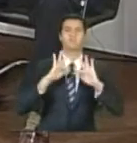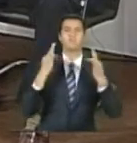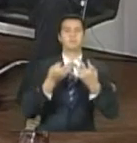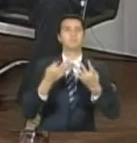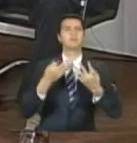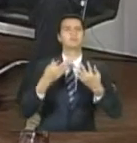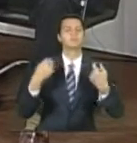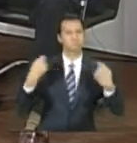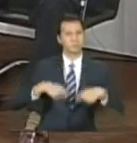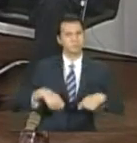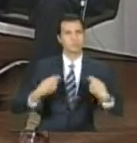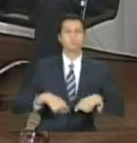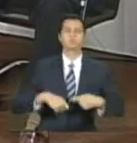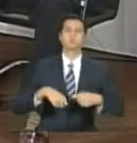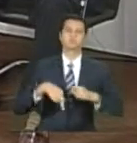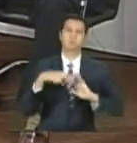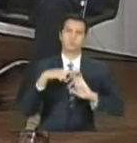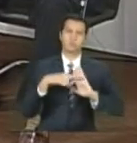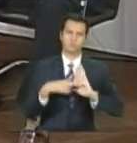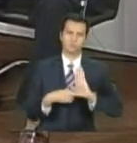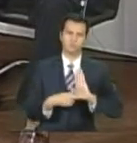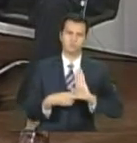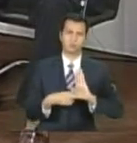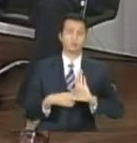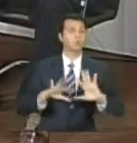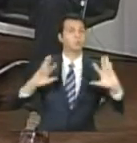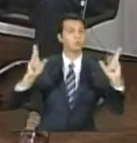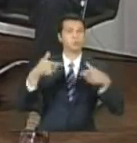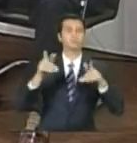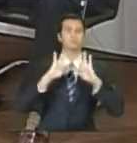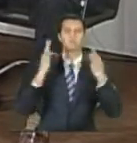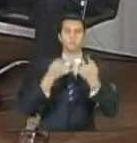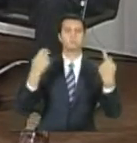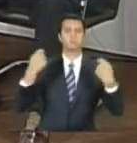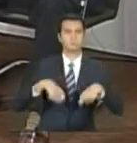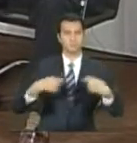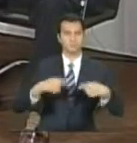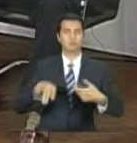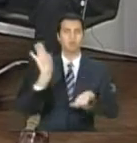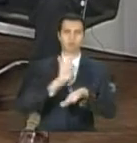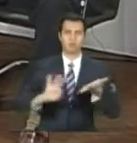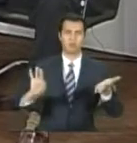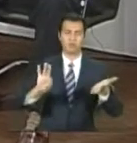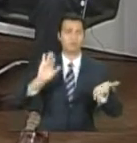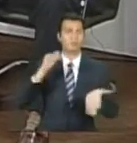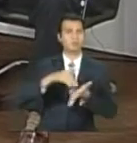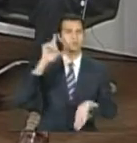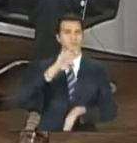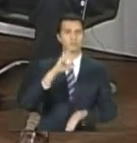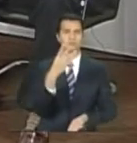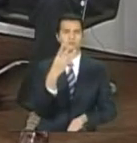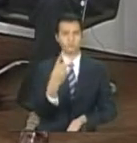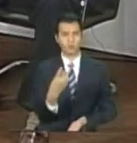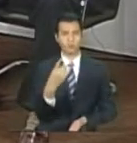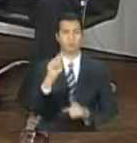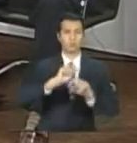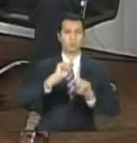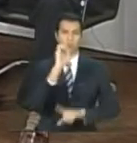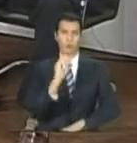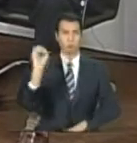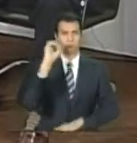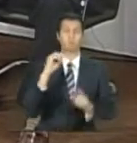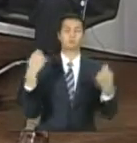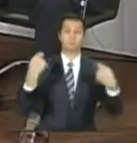estar com seus cadastros atualizados no cadastro único até o dia 31 de outubro, senão elas vão ter seus benefícios bloqueados e